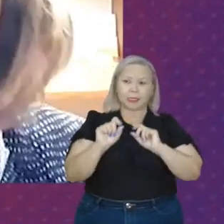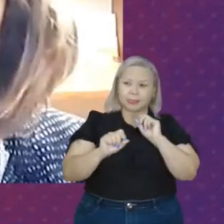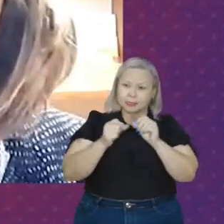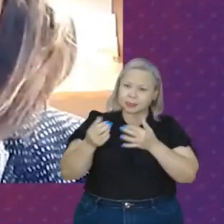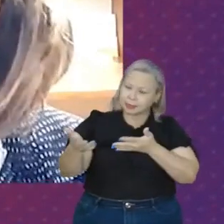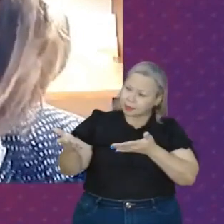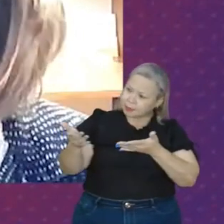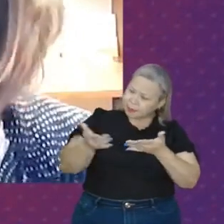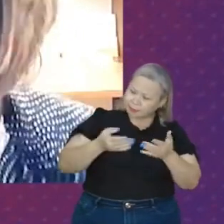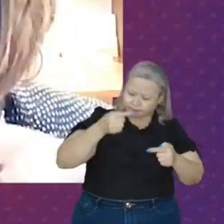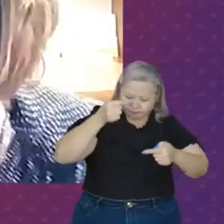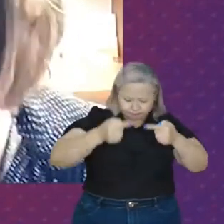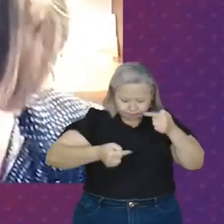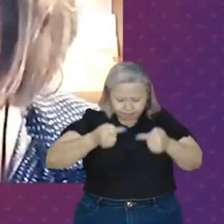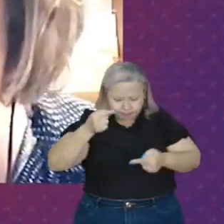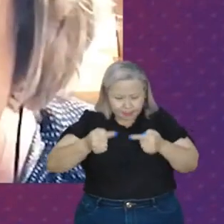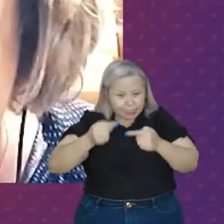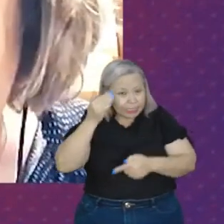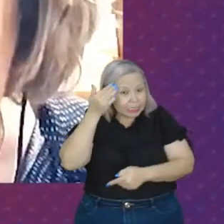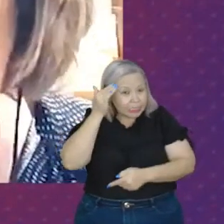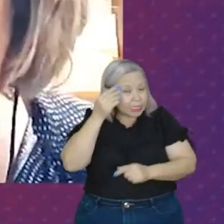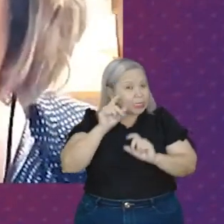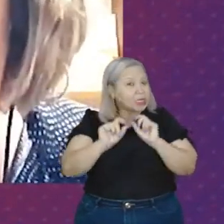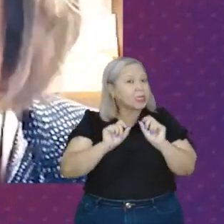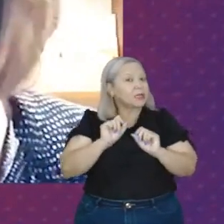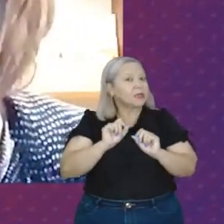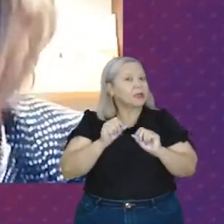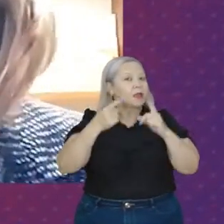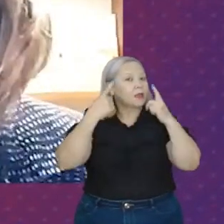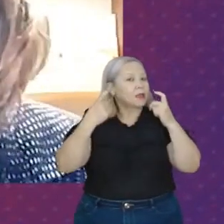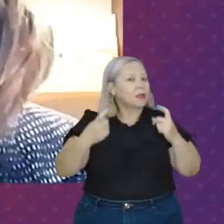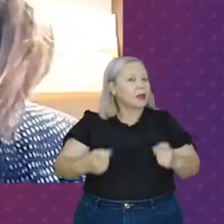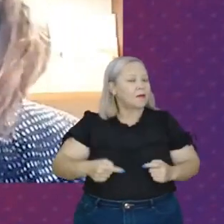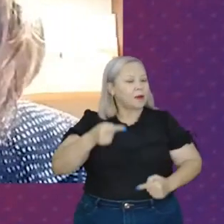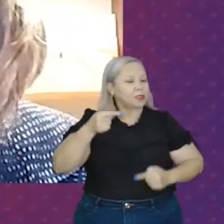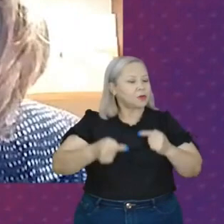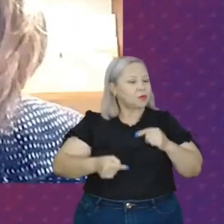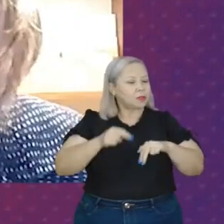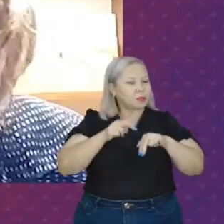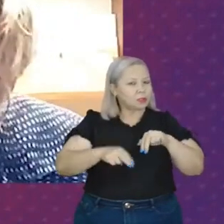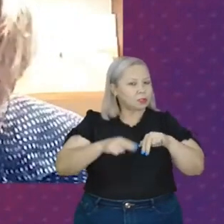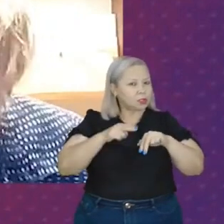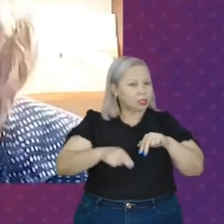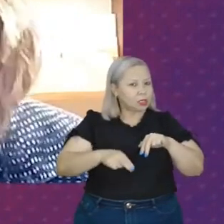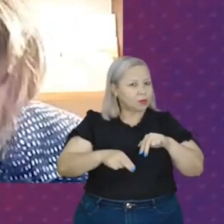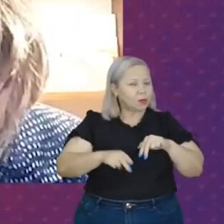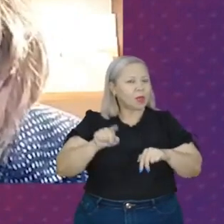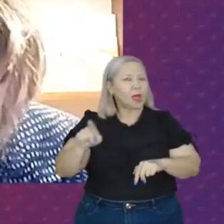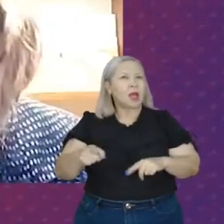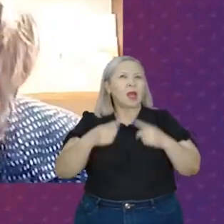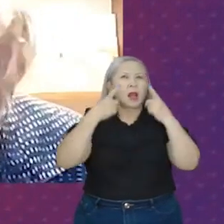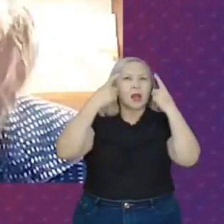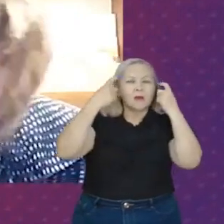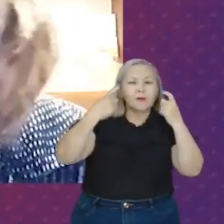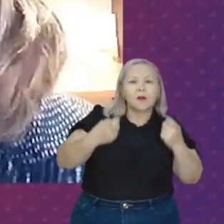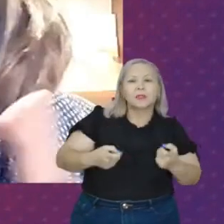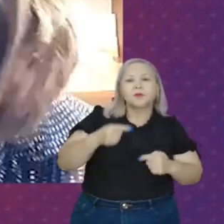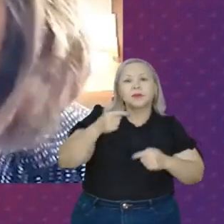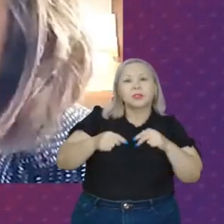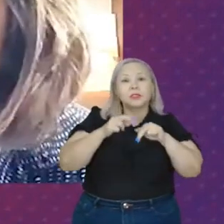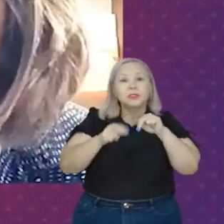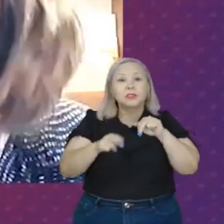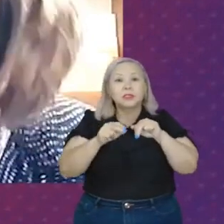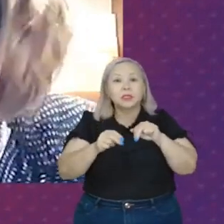a discussão, entendendo que a violência política de gênero ela é uma violência política de gênero que